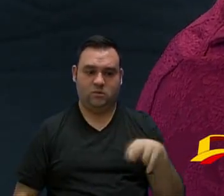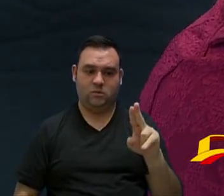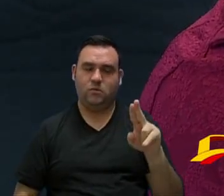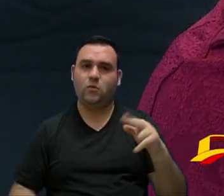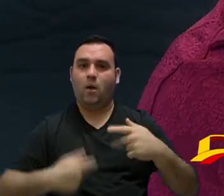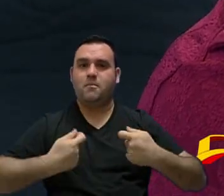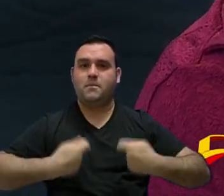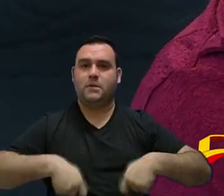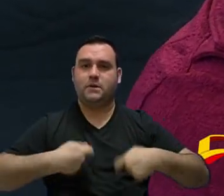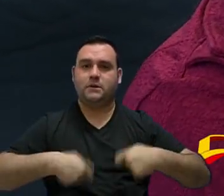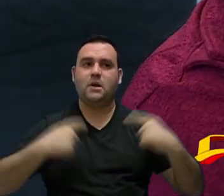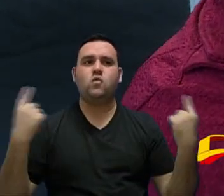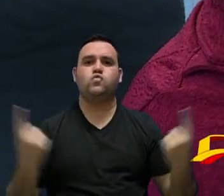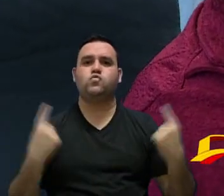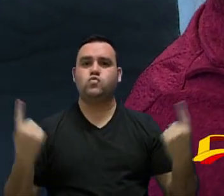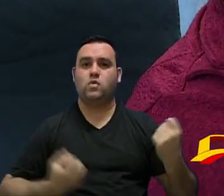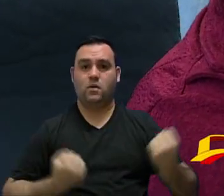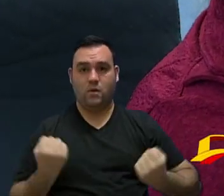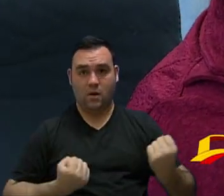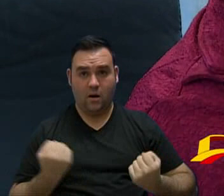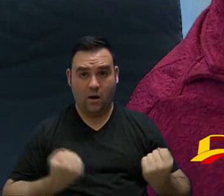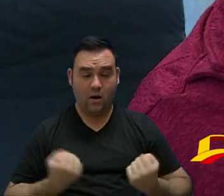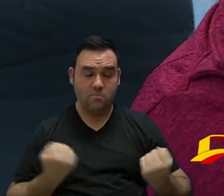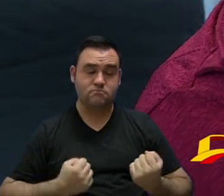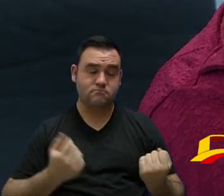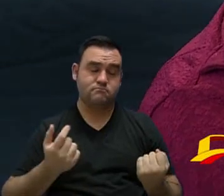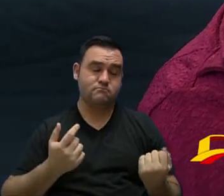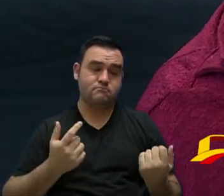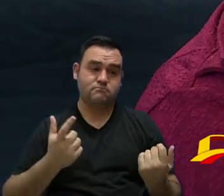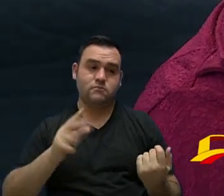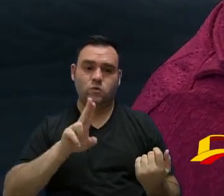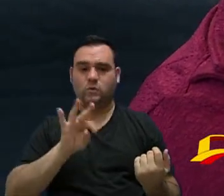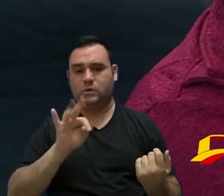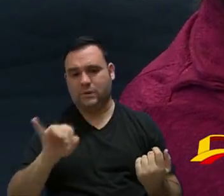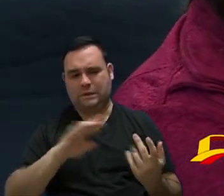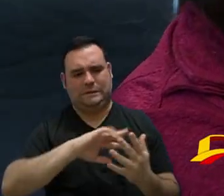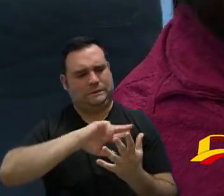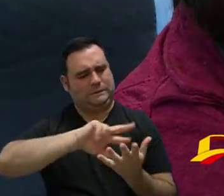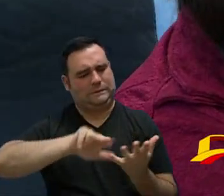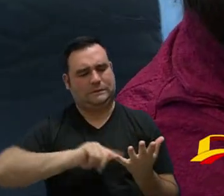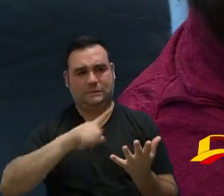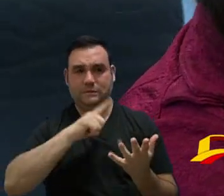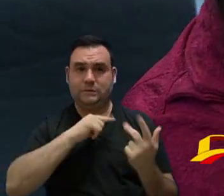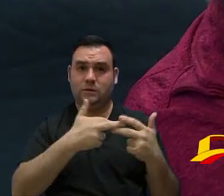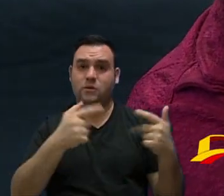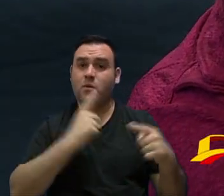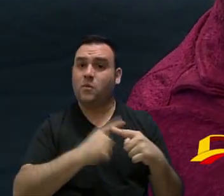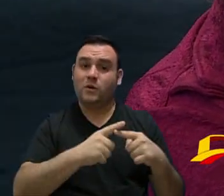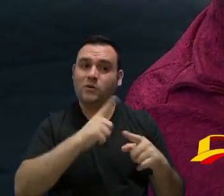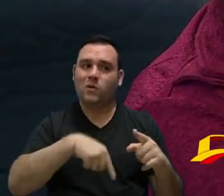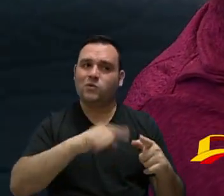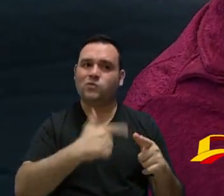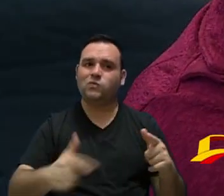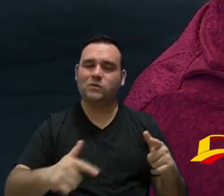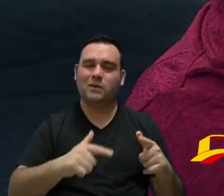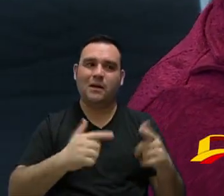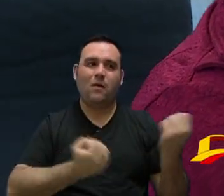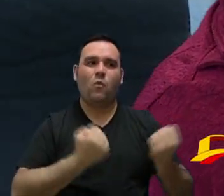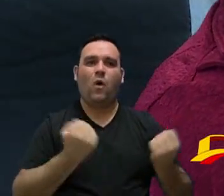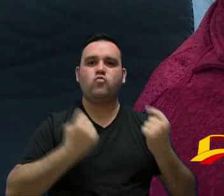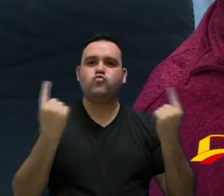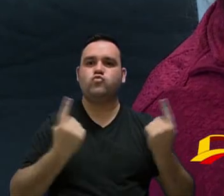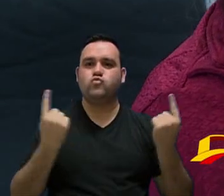da ambulância nele como ter né como uti com todos os equipamentos até porque não temos equipamentos para que